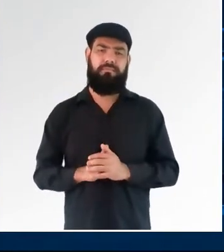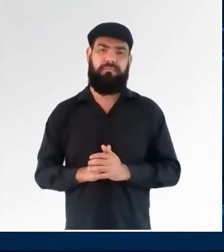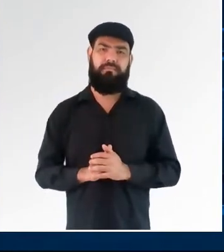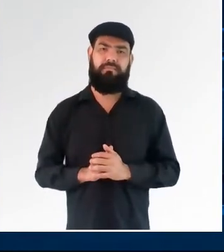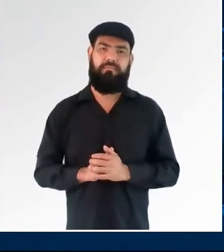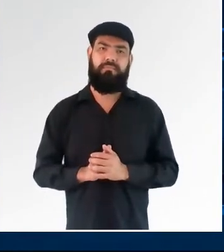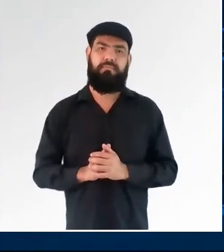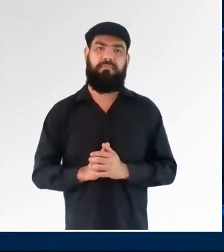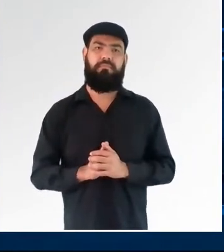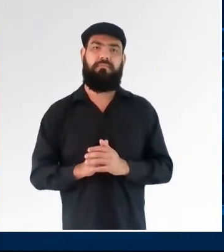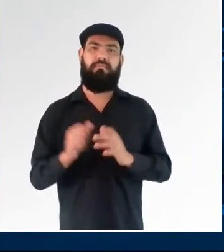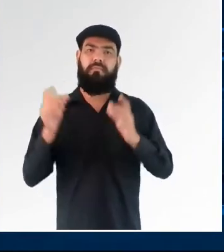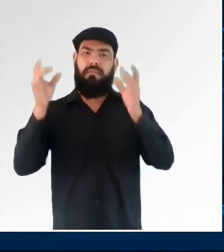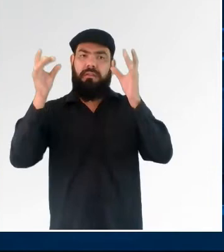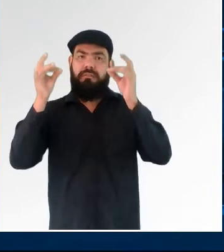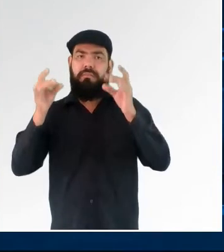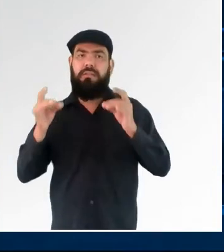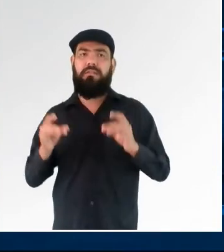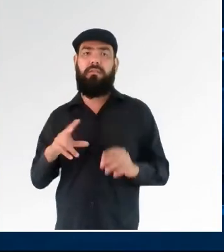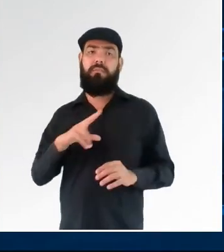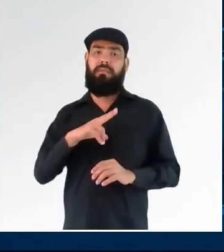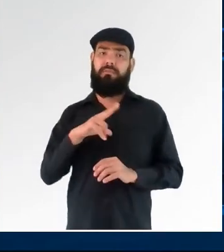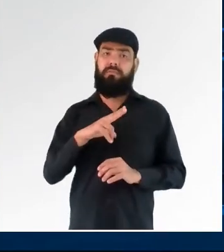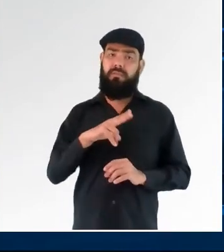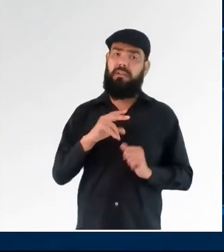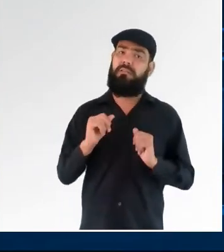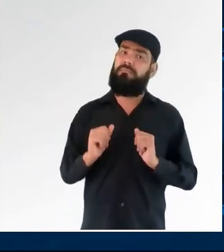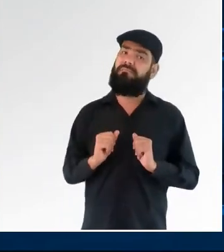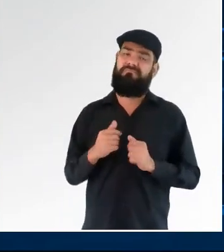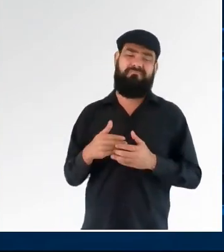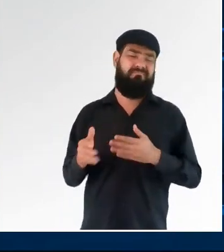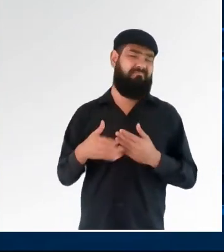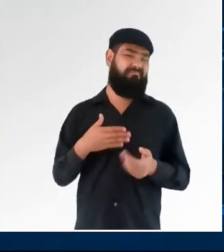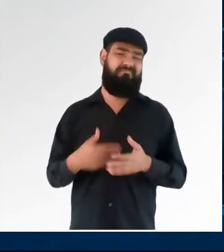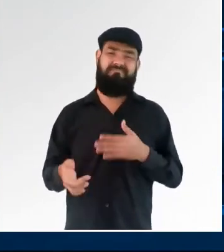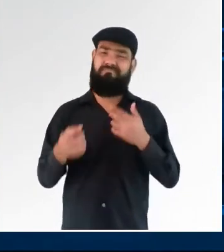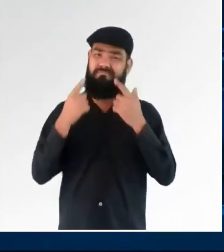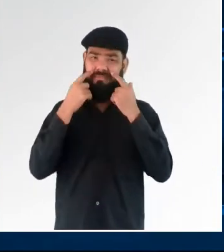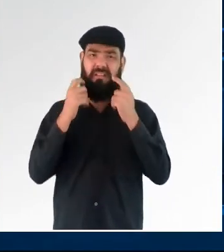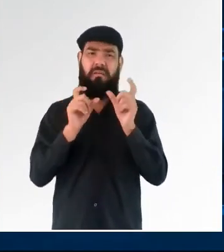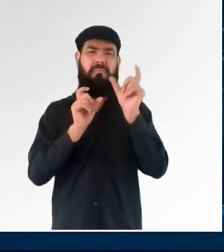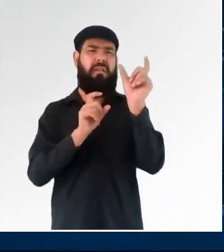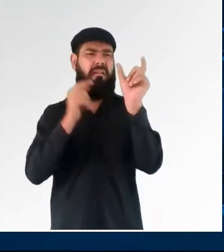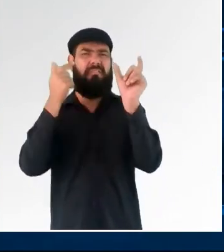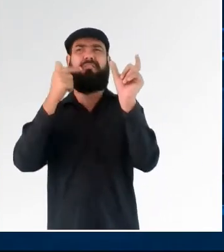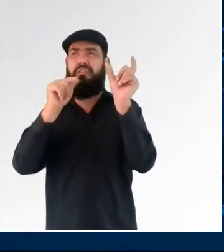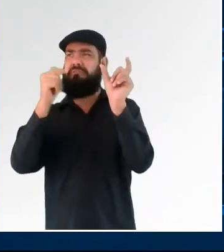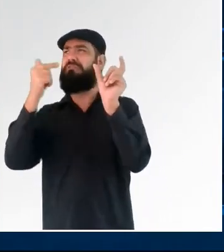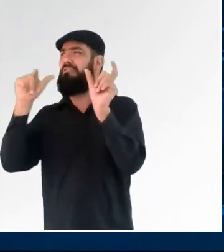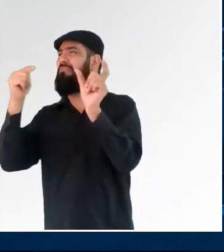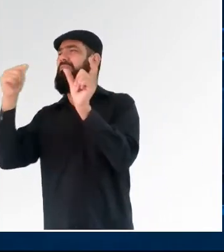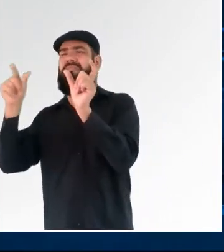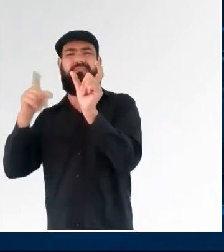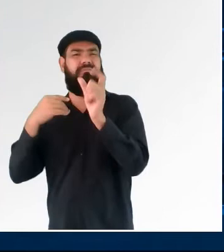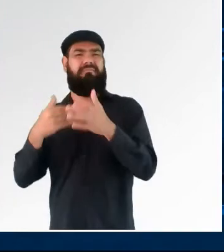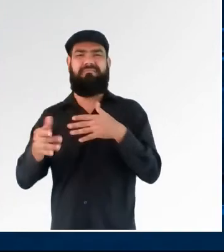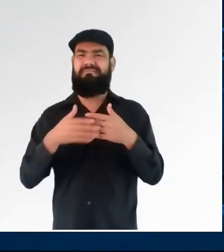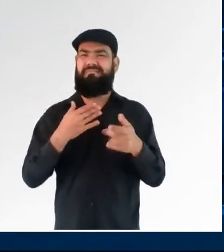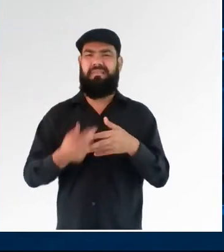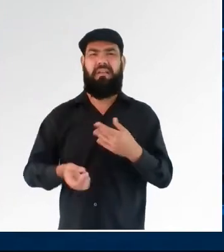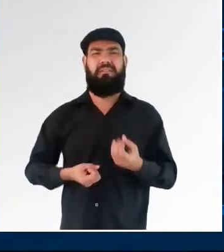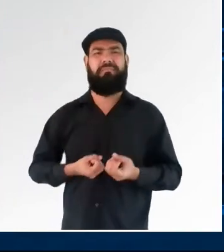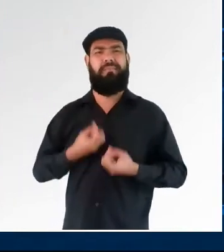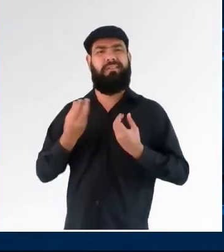explicação de casos particulares também não interessa. Palavras repetidas, né, redundantes, expressões repetidas ou